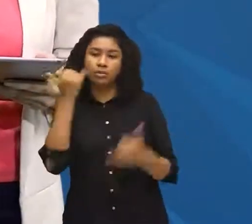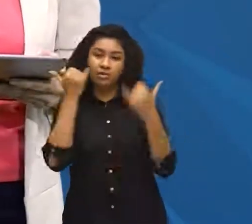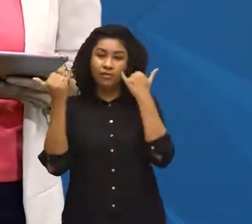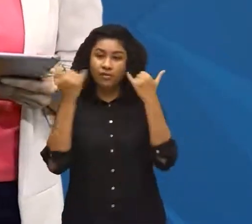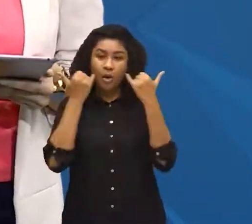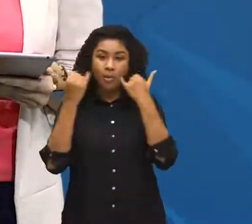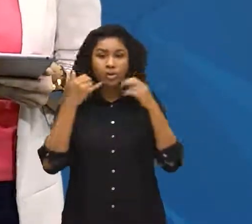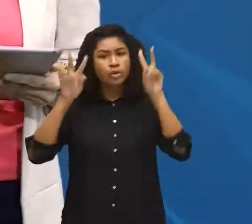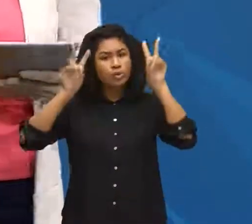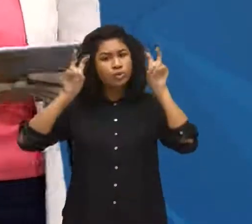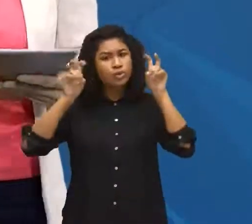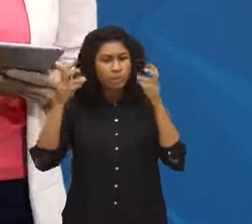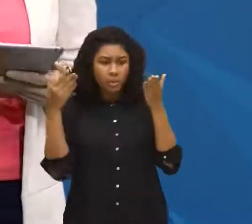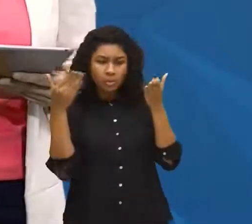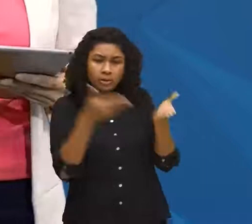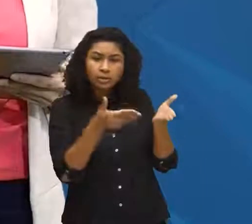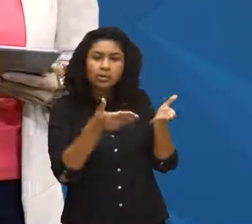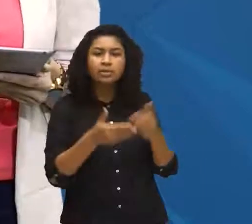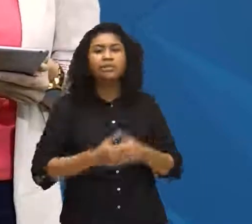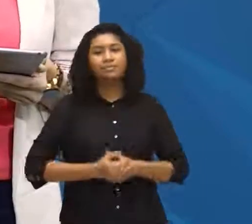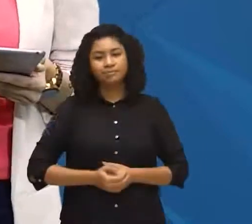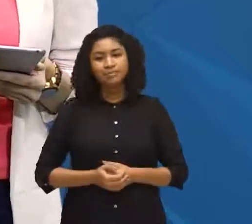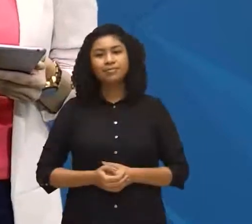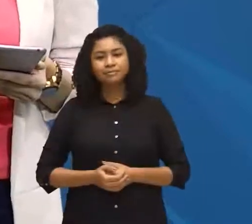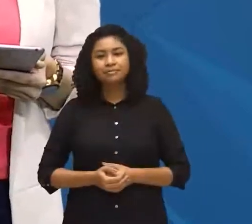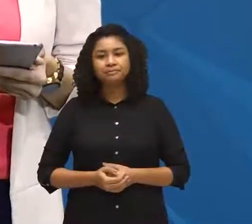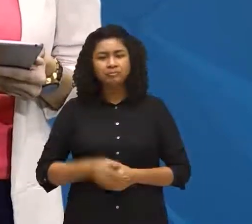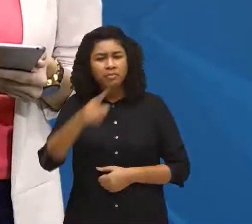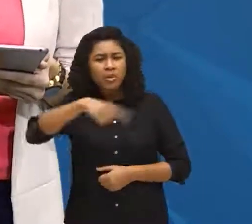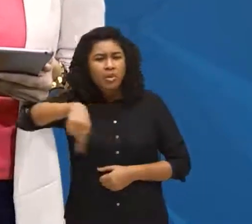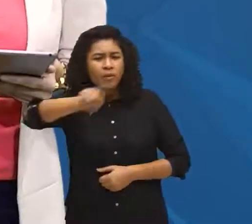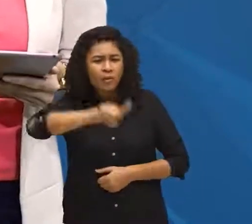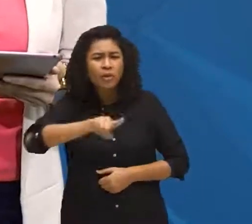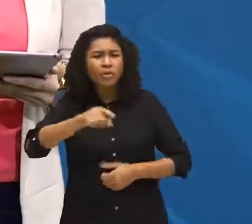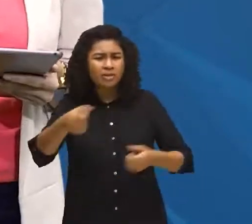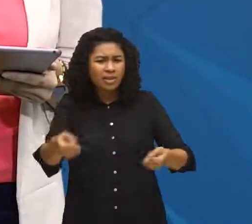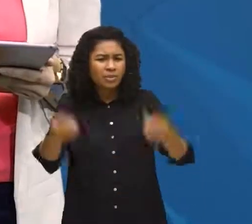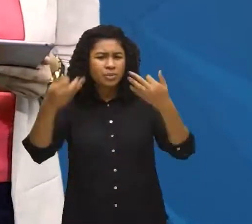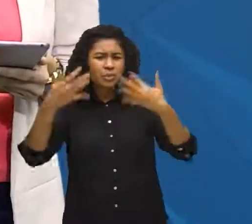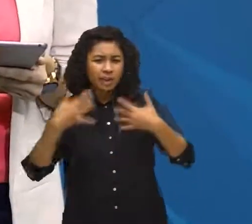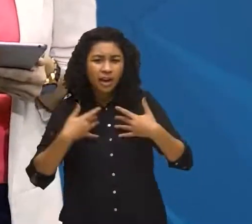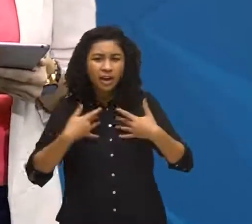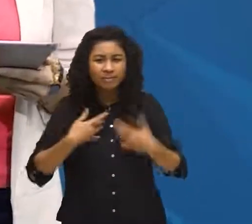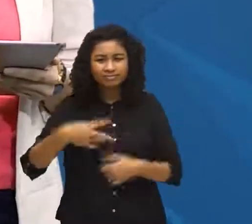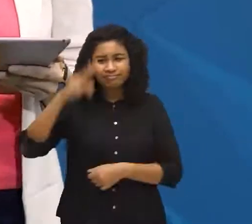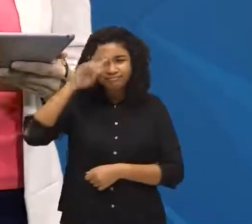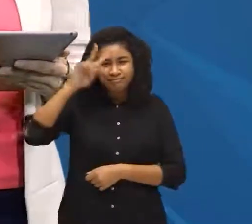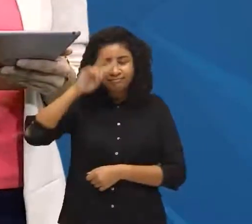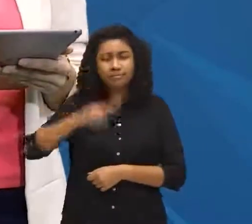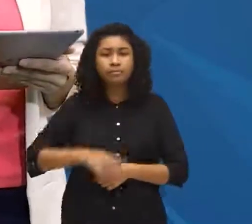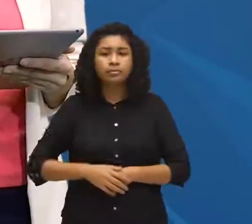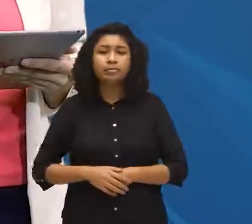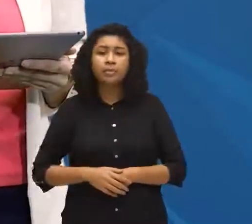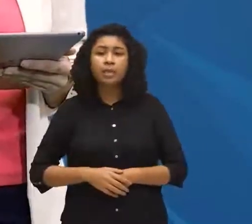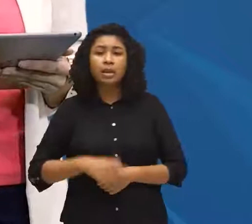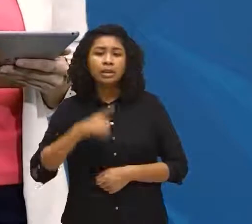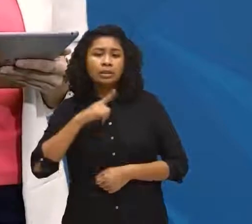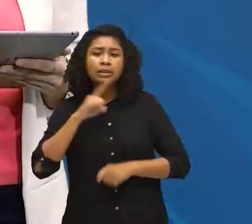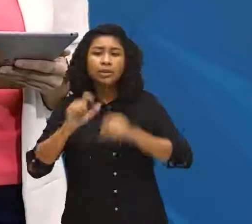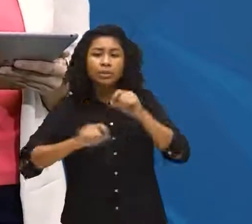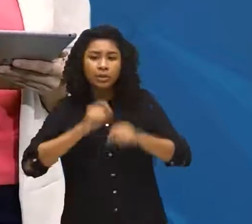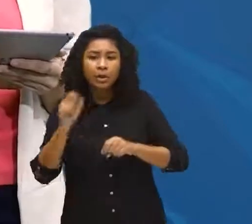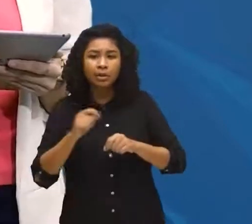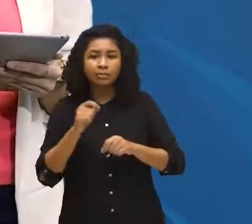isso que as nossas redes sociais, como muitos de vocês falaram aí no início, elas acabam tendo as suas preferências. Então, quanto mais você lê sobre